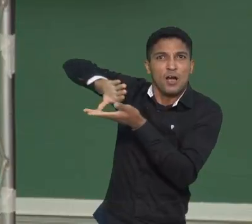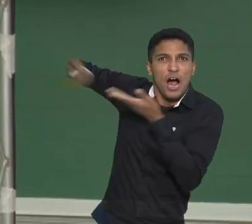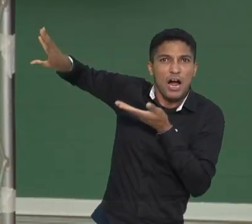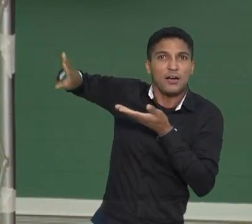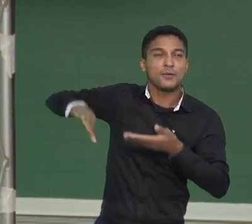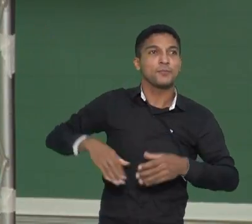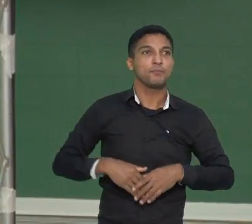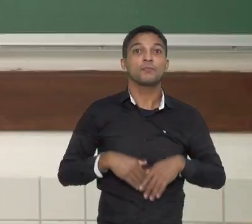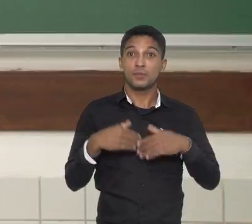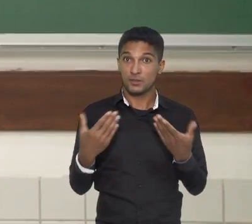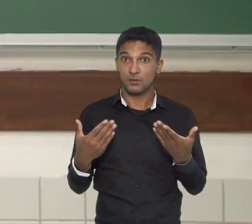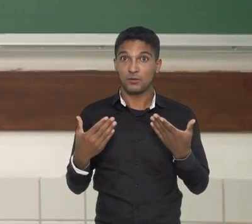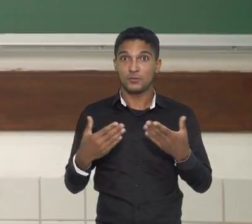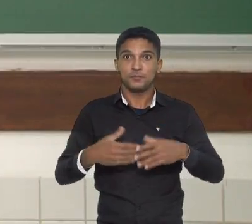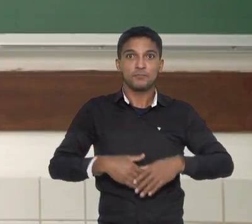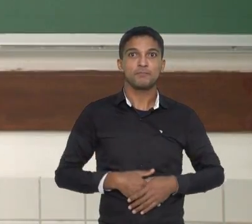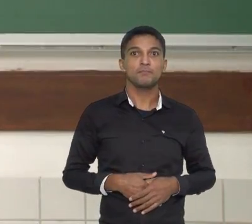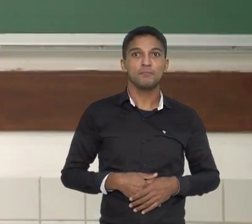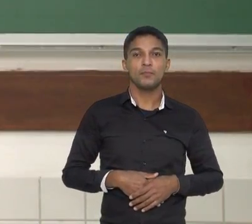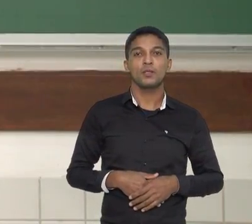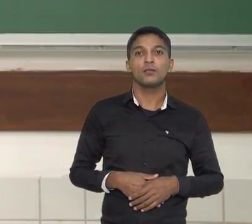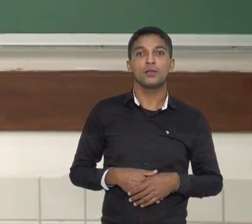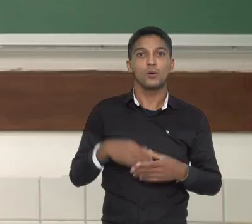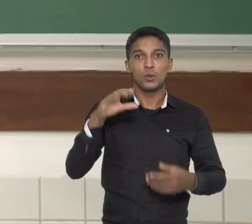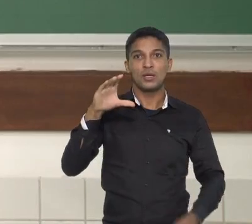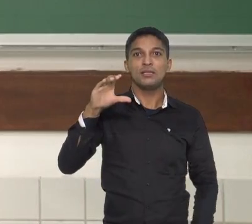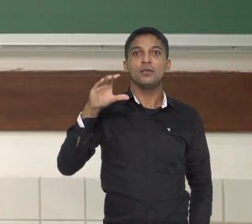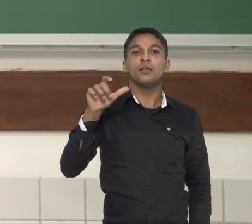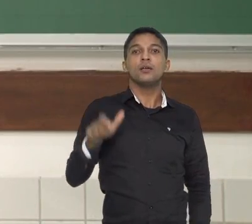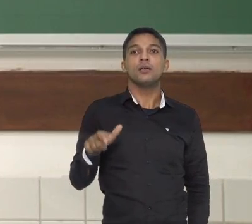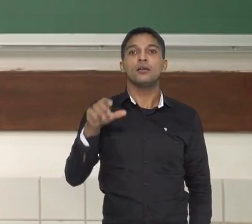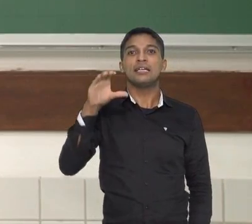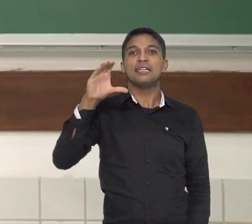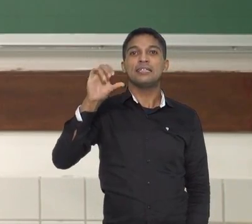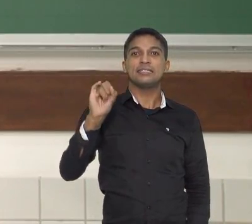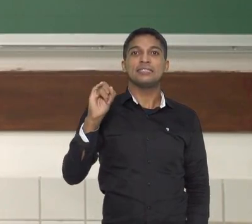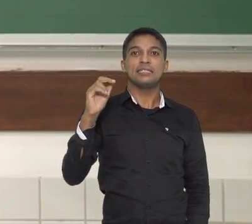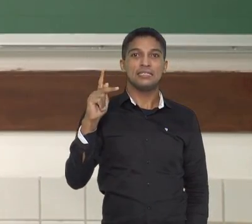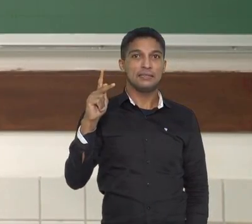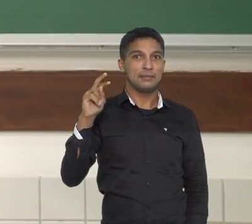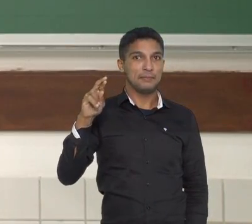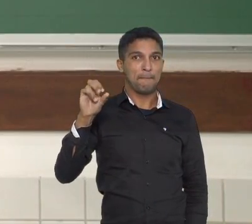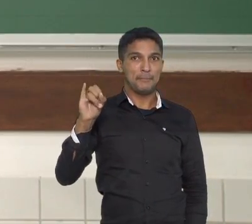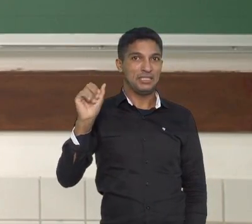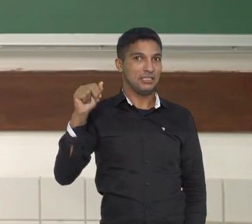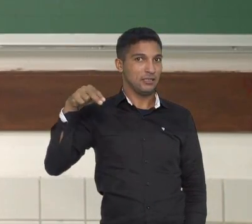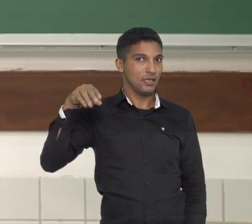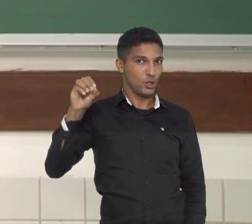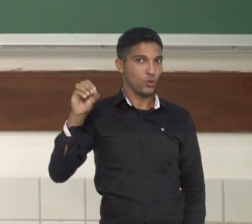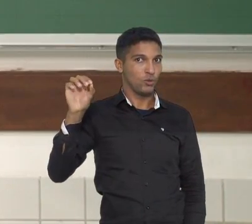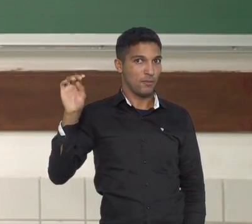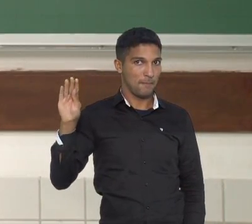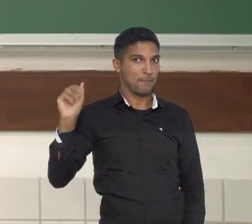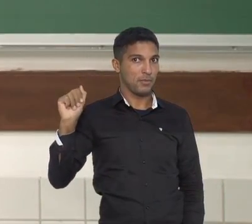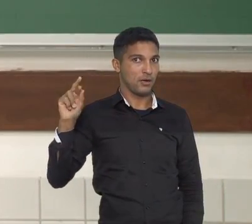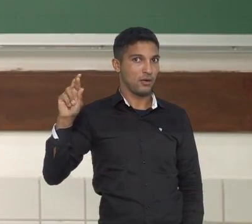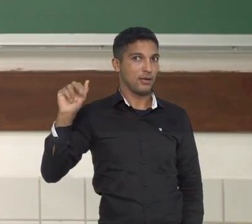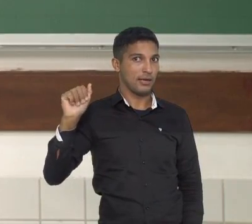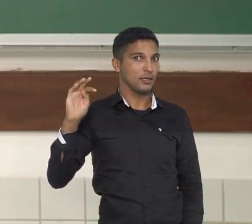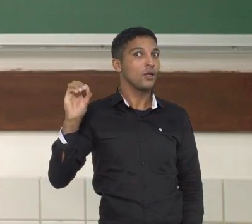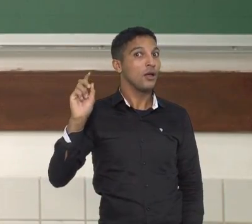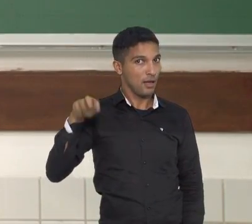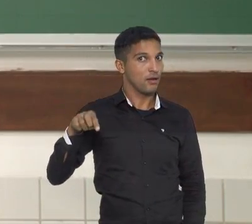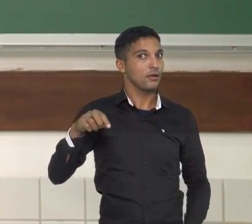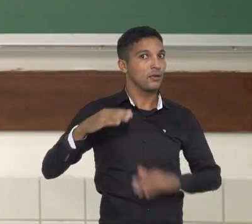generalizado, tá? Então o Cipriano Barata, ele é um médico, ele conhece várias pessoas e ele está falando o seguinte,